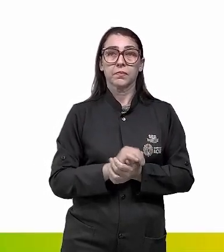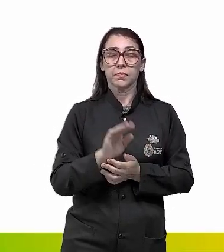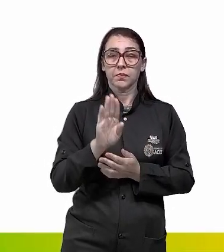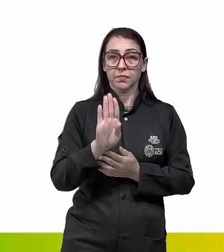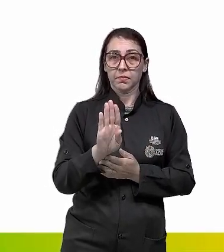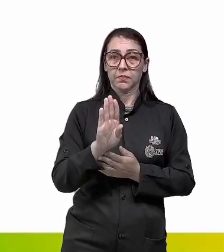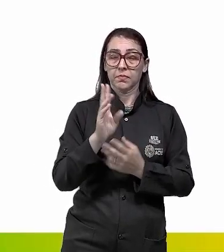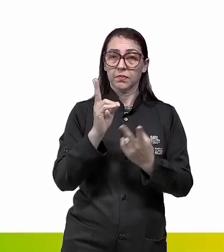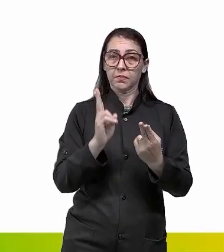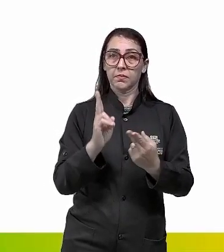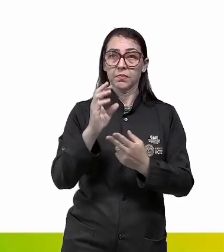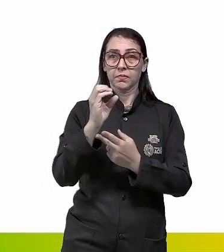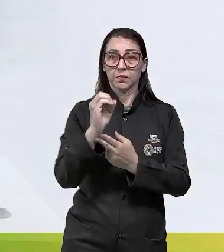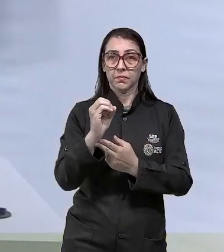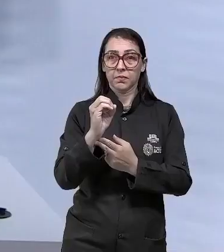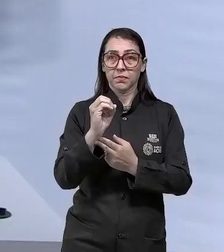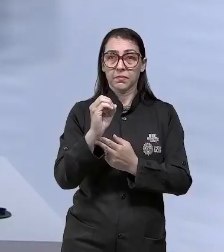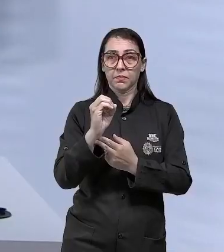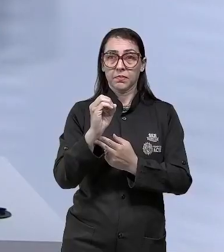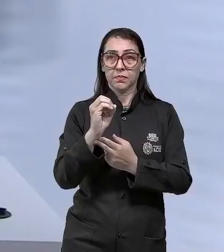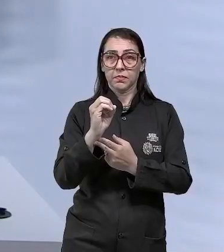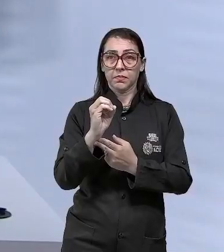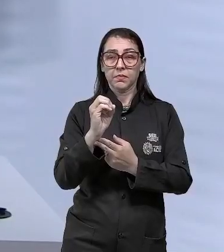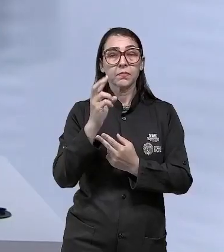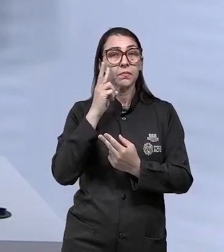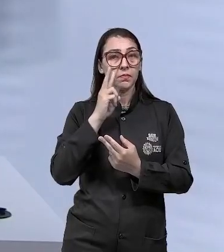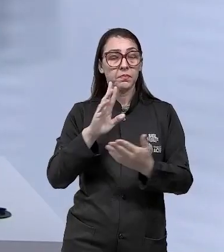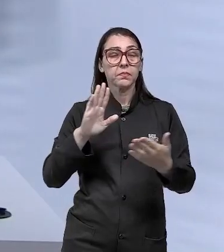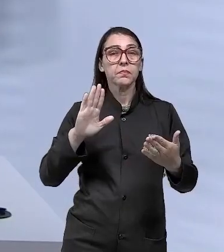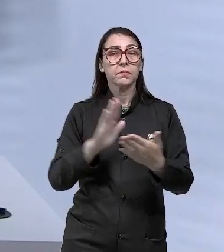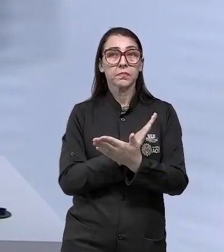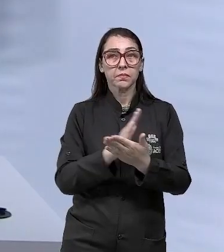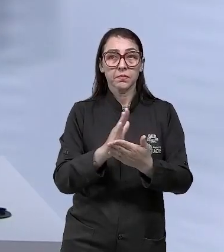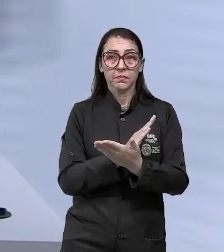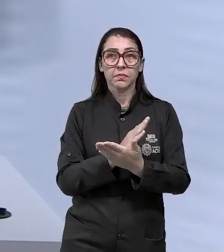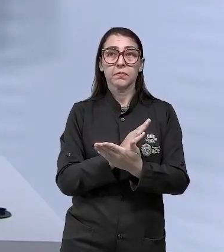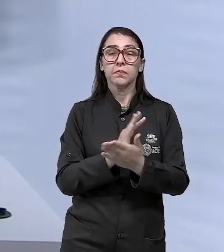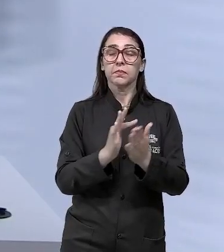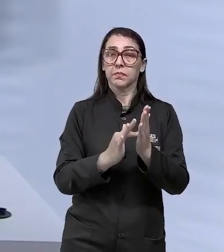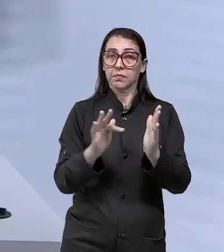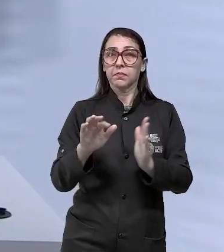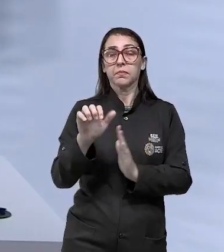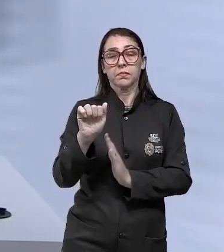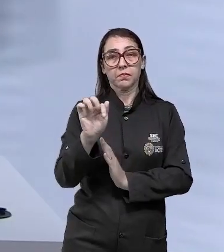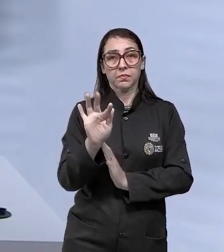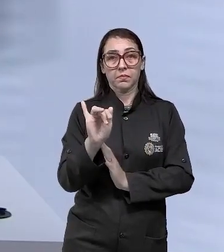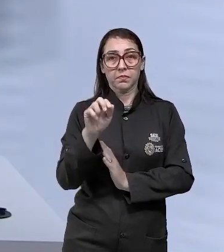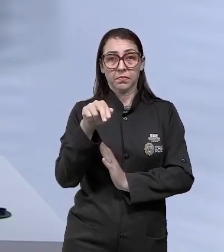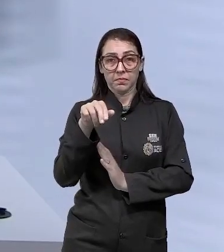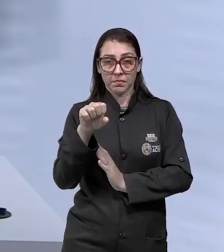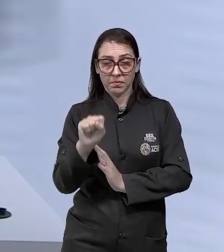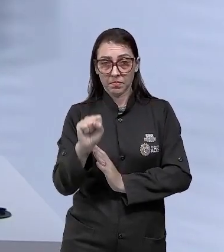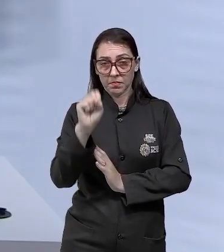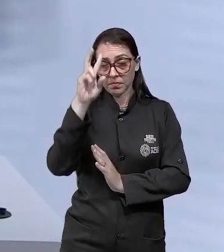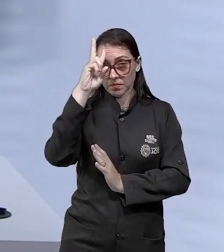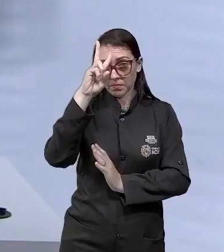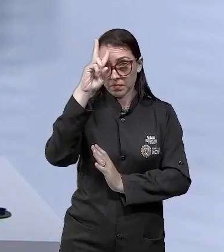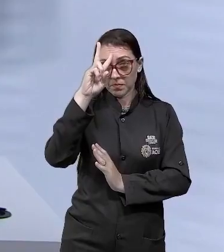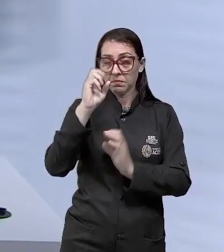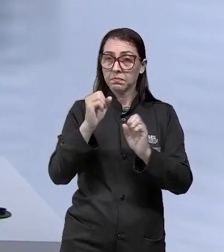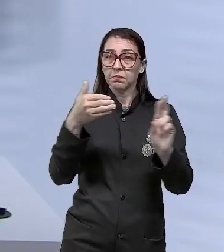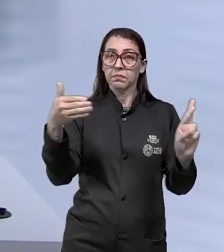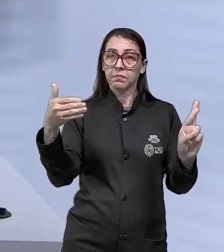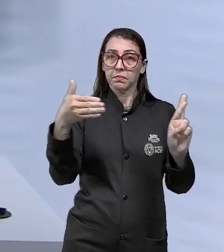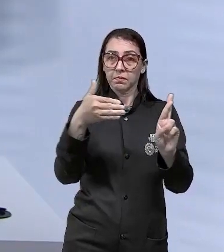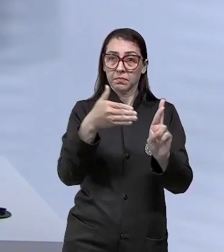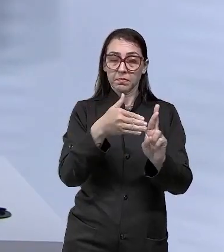zero. Nós já vimos em algumas outras aulas que é uma função afim. E lembrando que ela pode ser